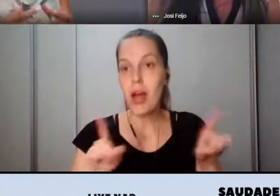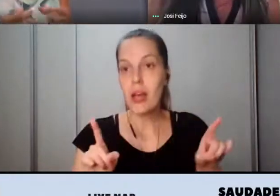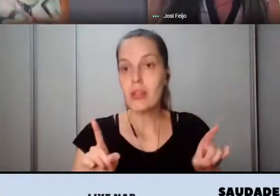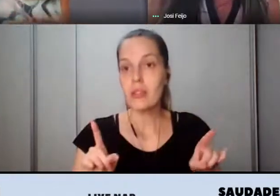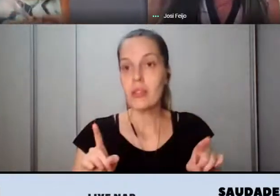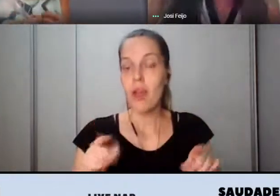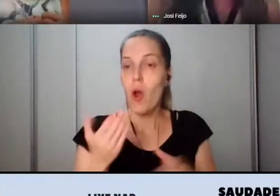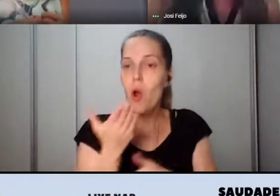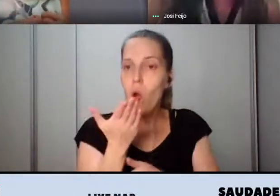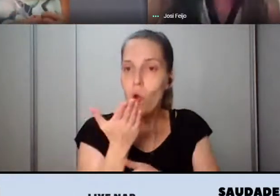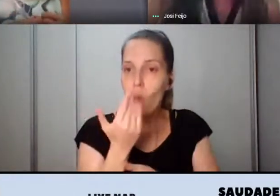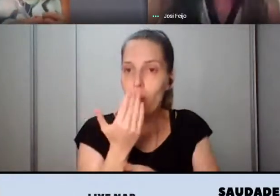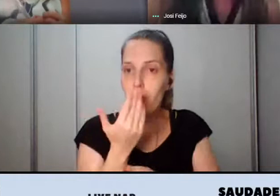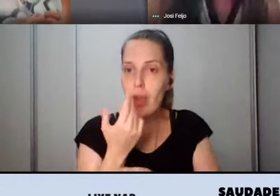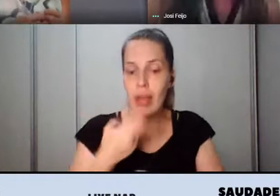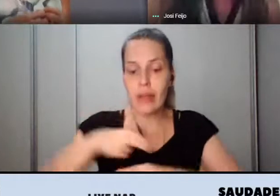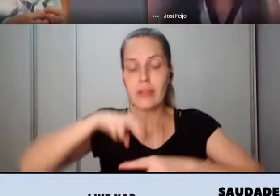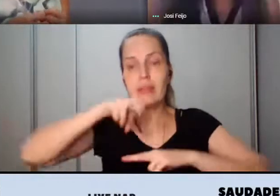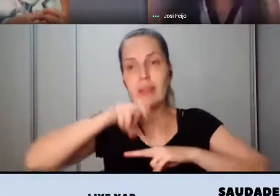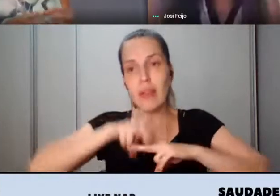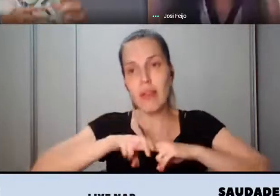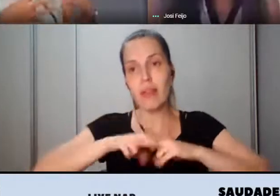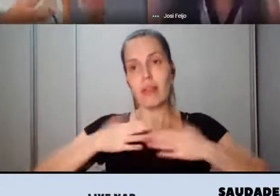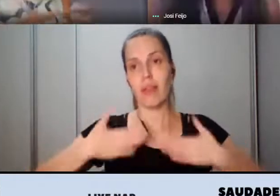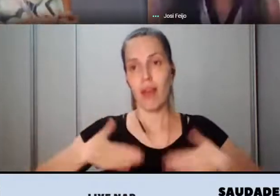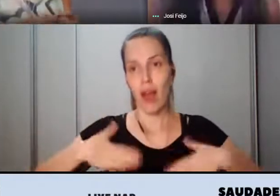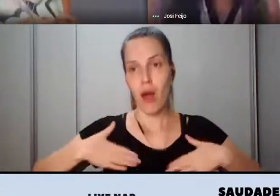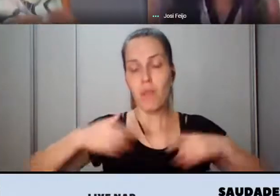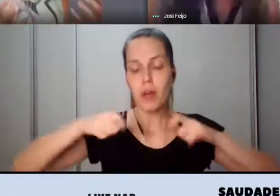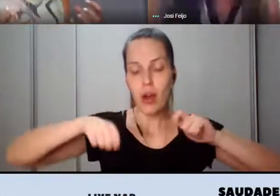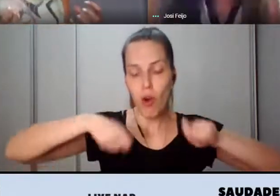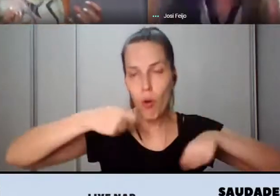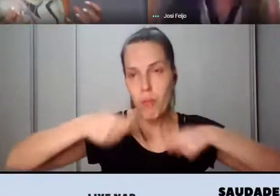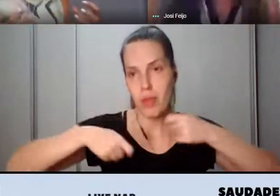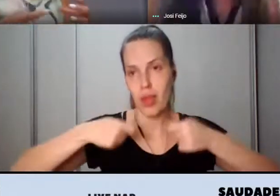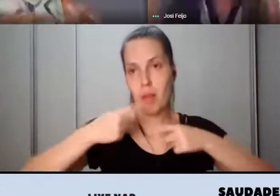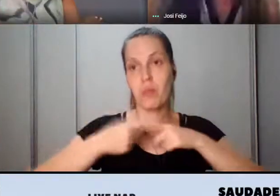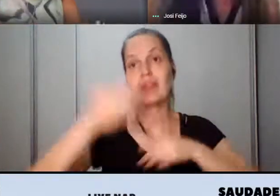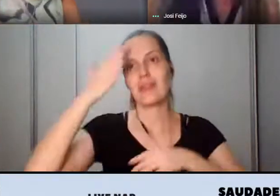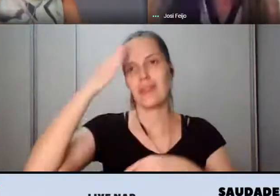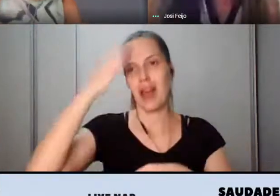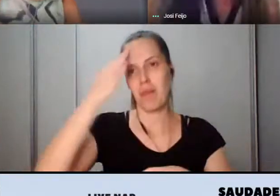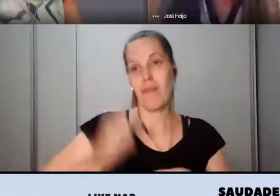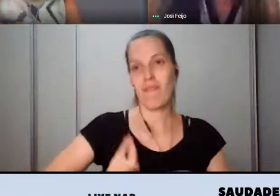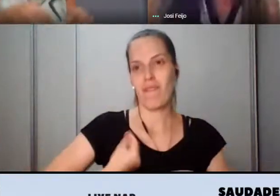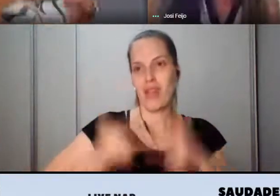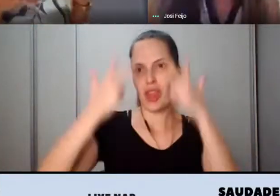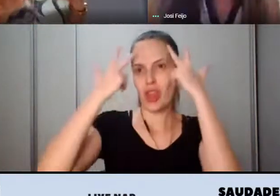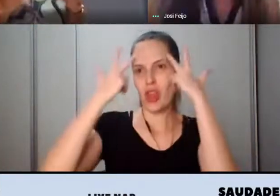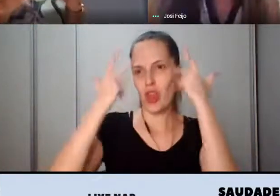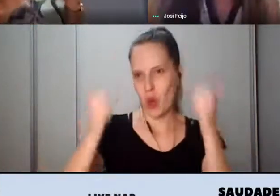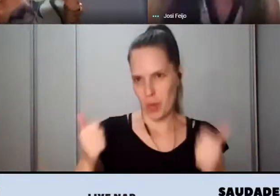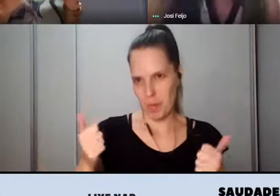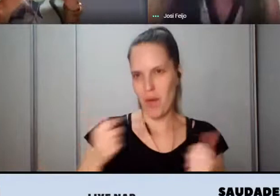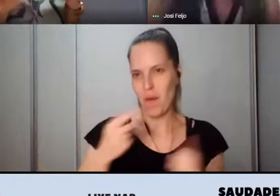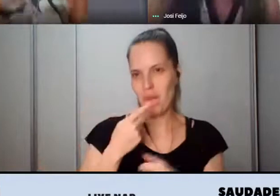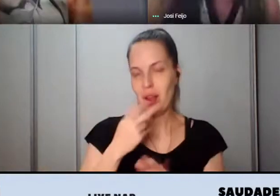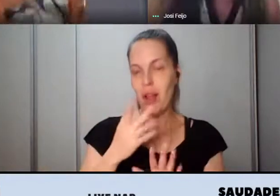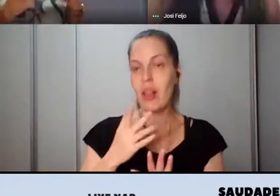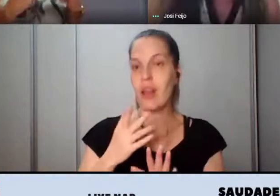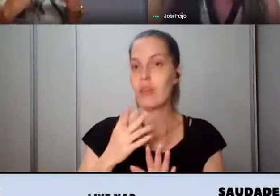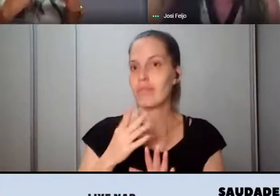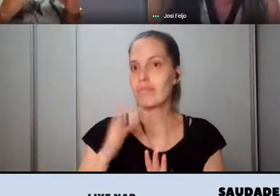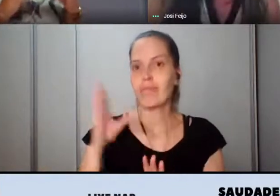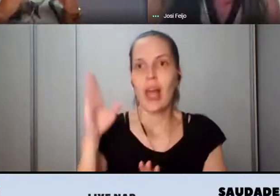Porque a gente sabe que às vezes o tempo na vida dita normal é tão corrido que a janta tem que ser um